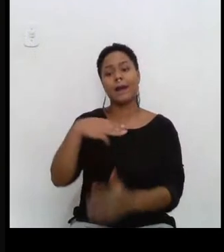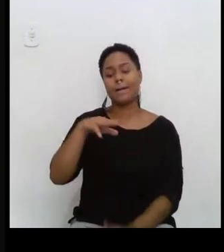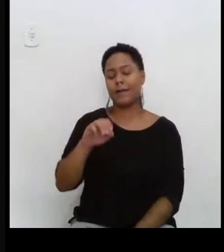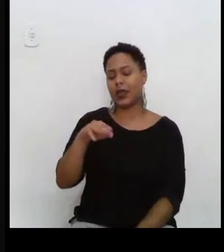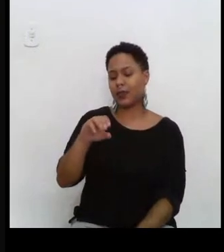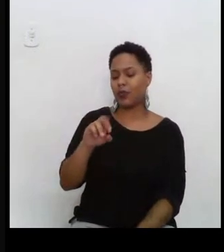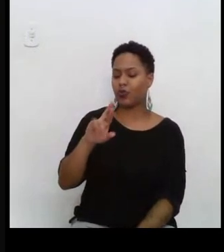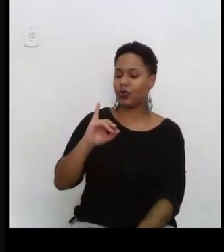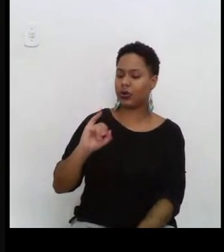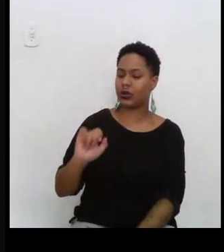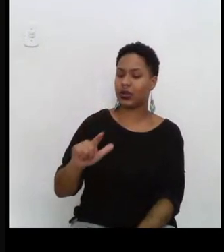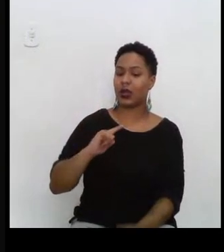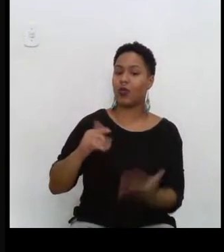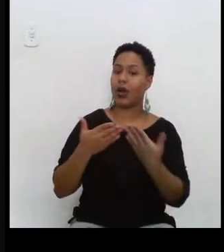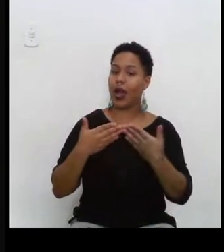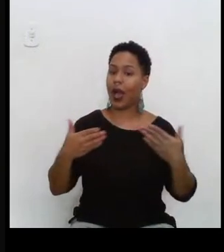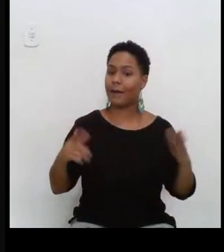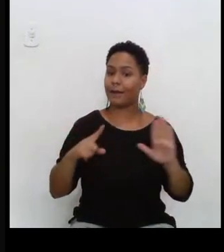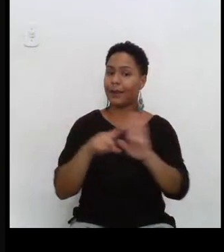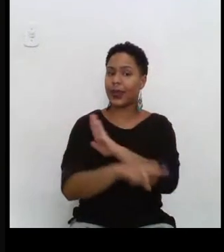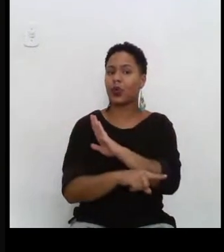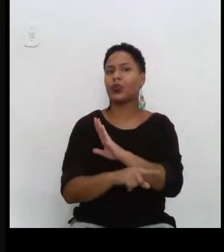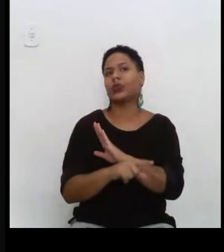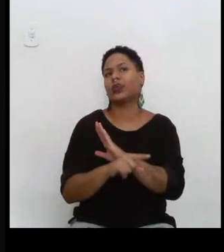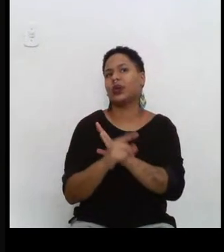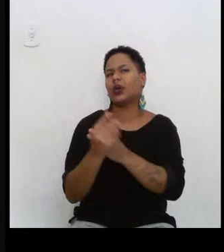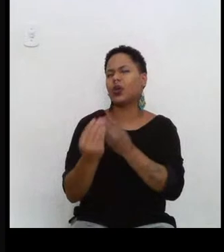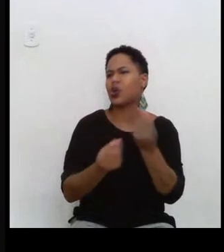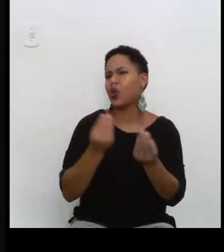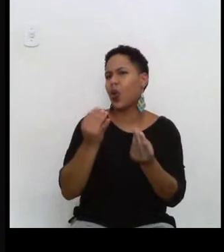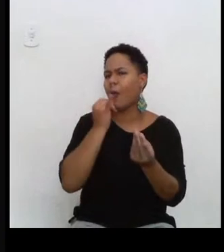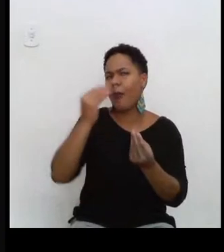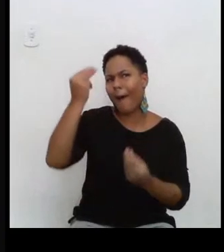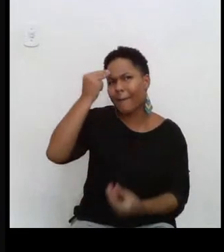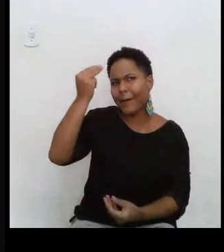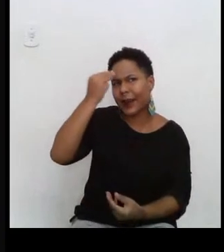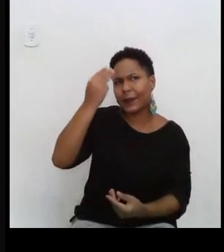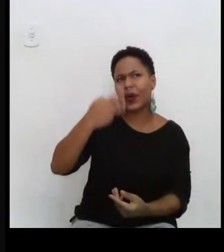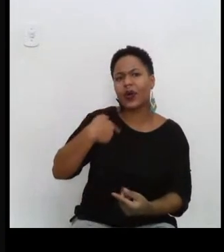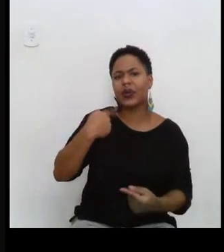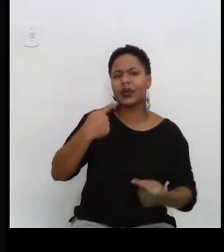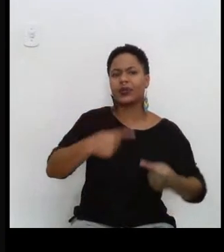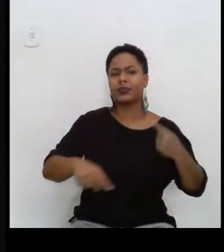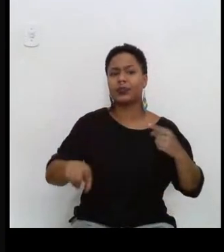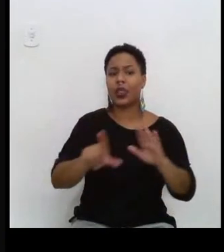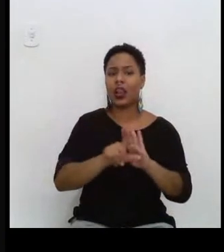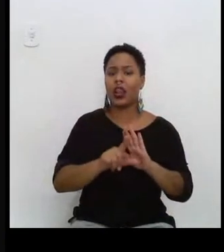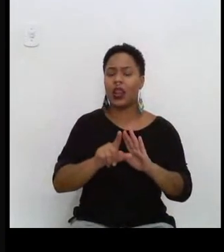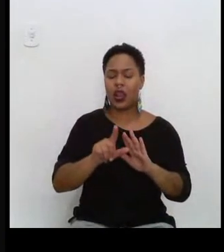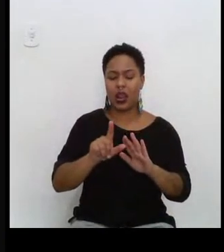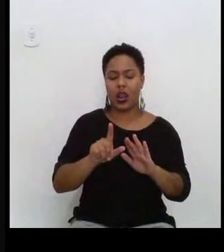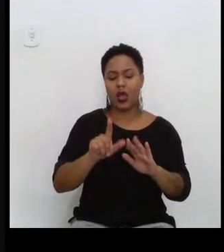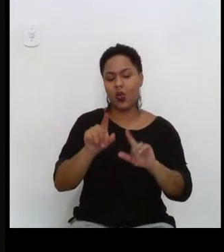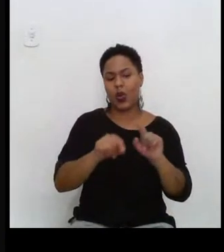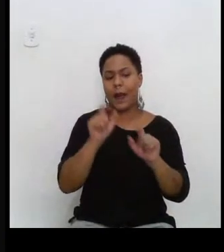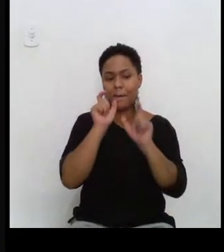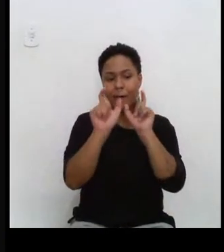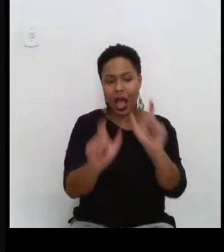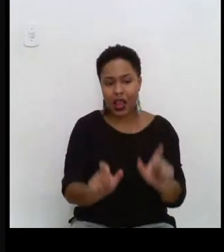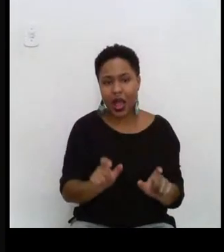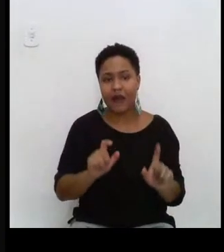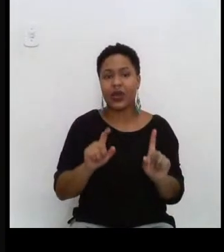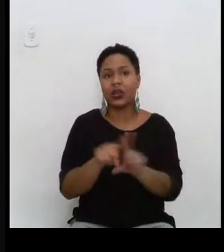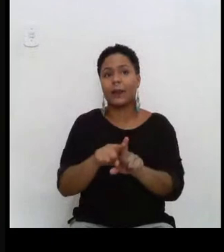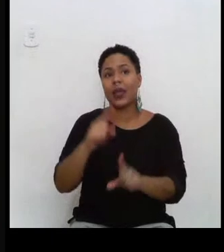a nossa sobre como instituir na memória disputa com ele aliás tanto ler a palavra como Animation como